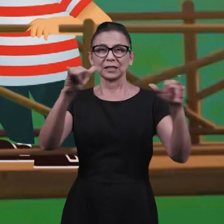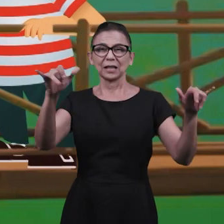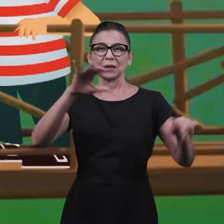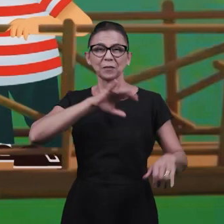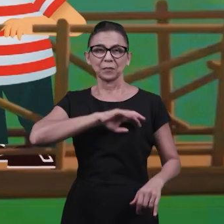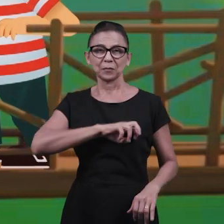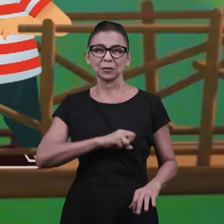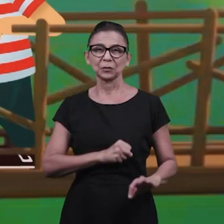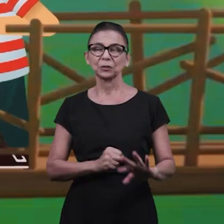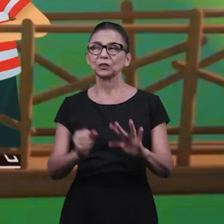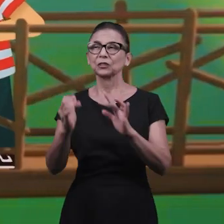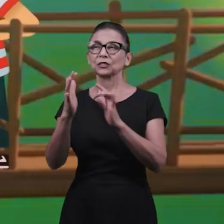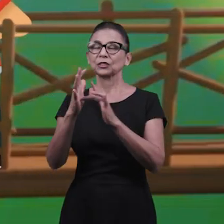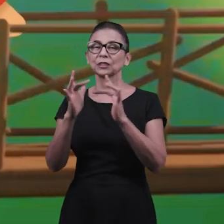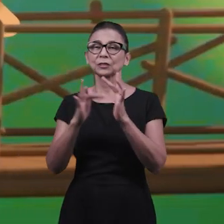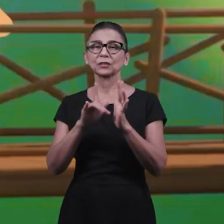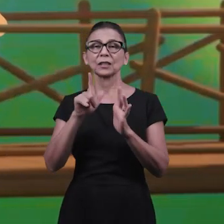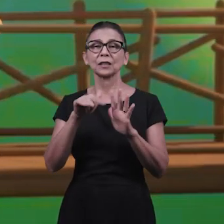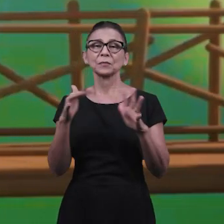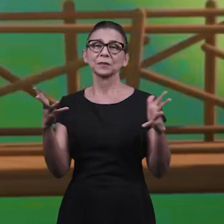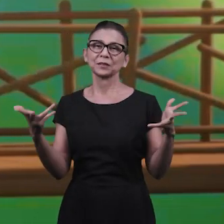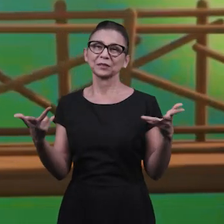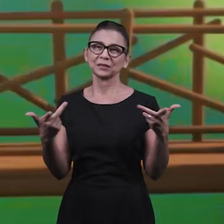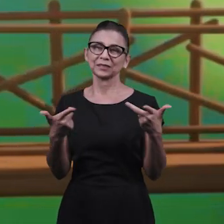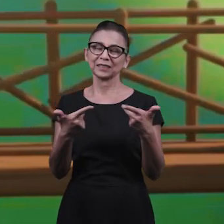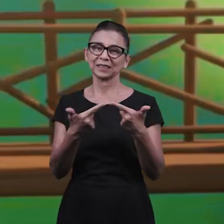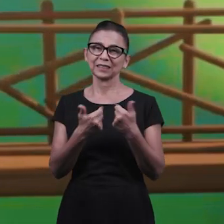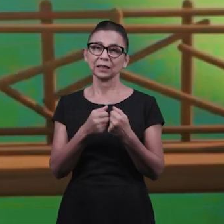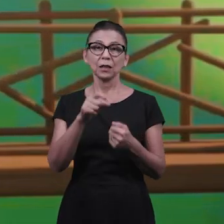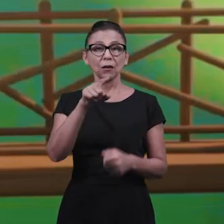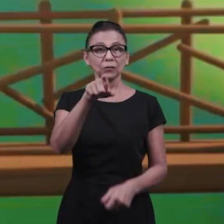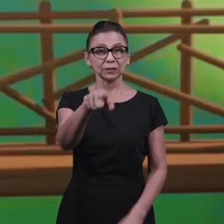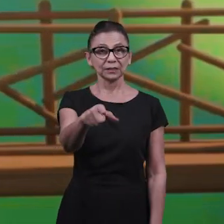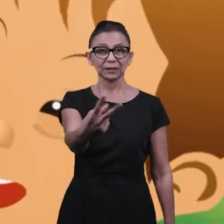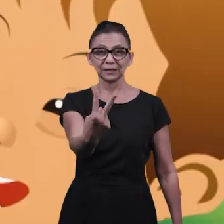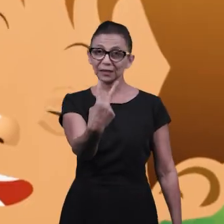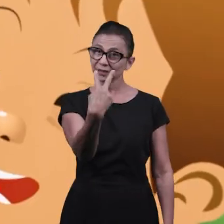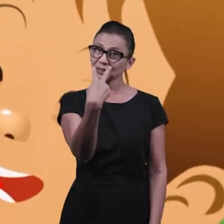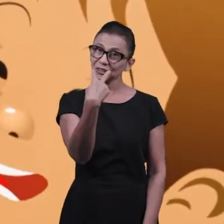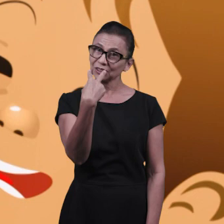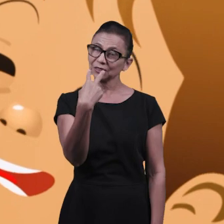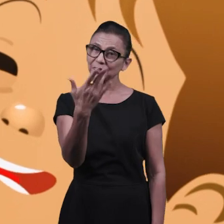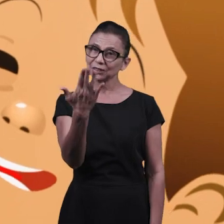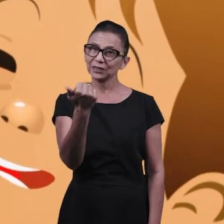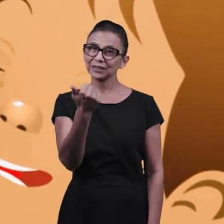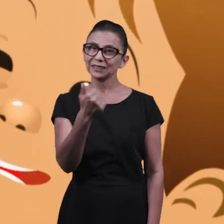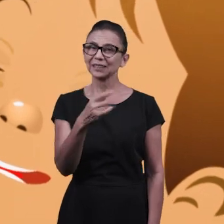Esse amor pra você que hoje está aqui.